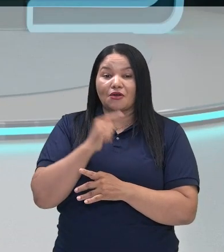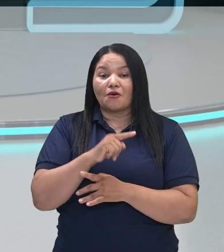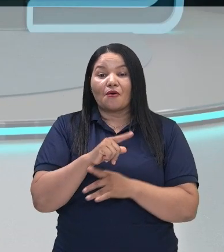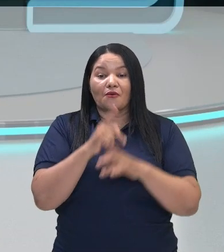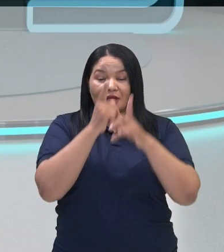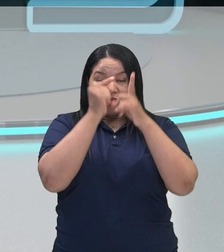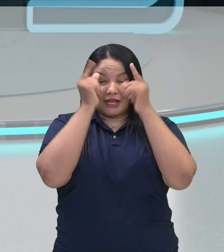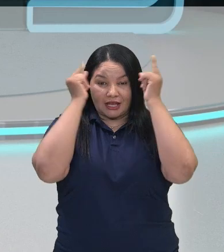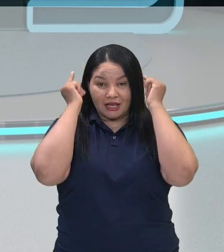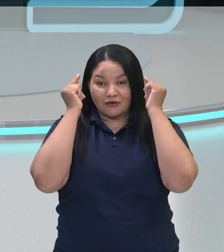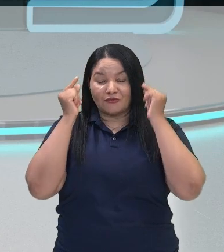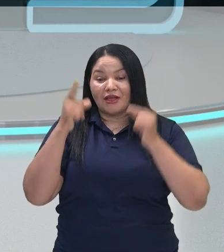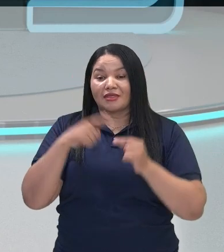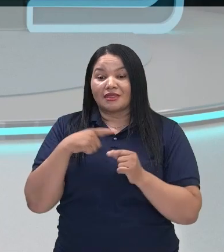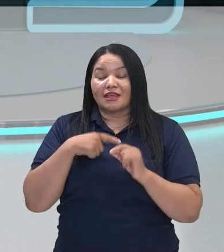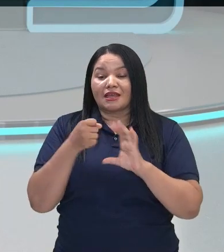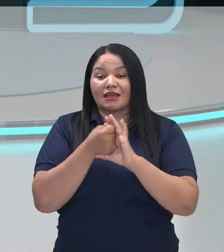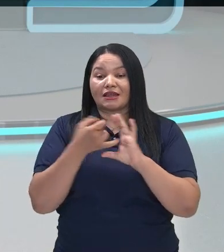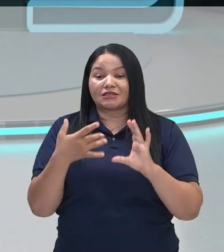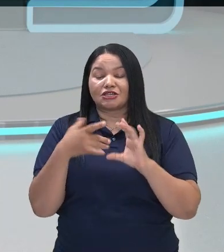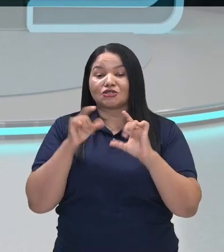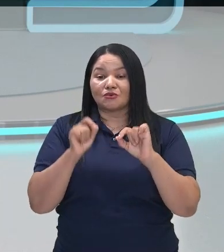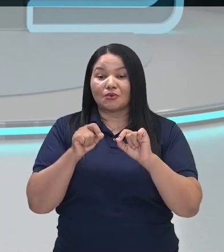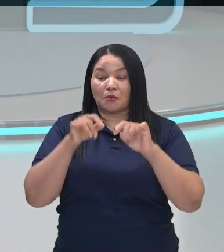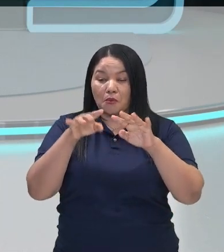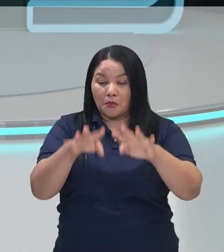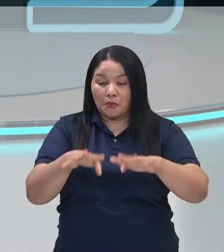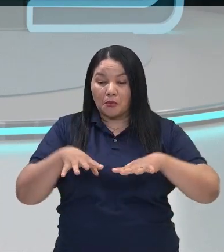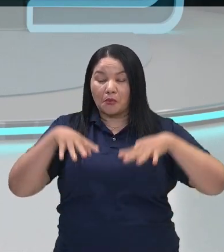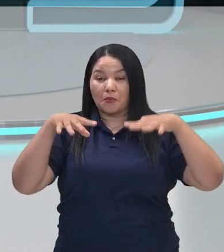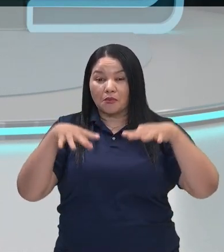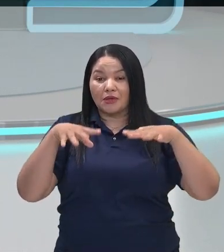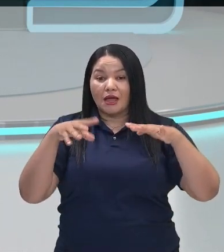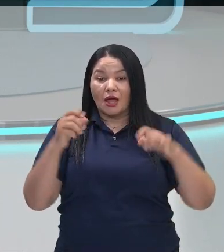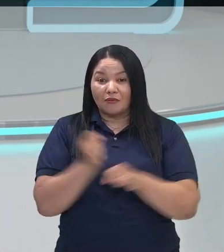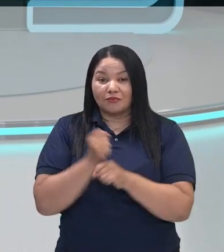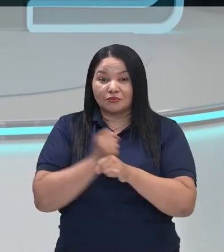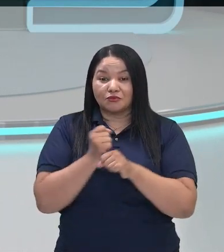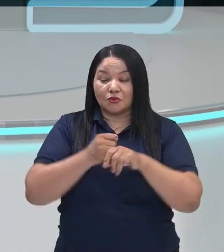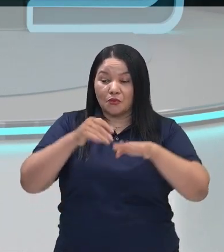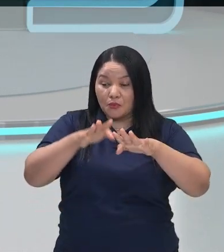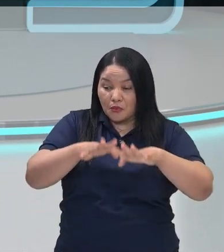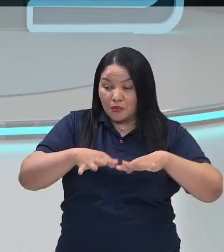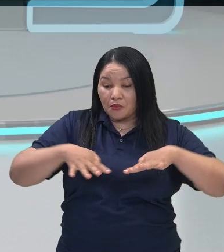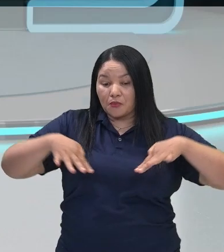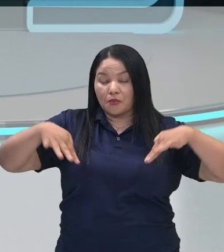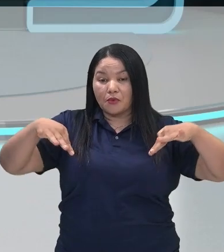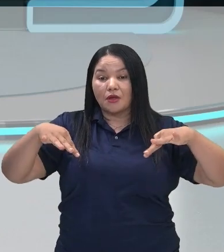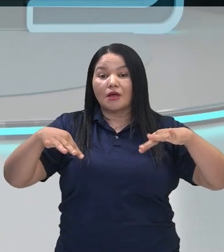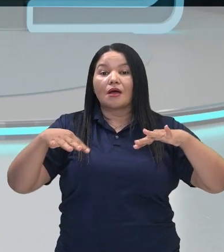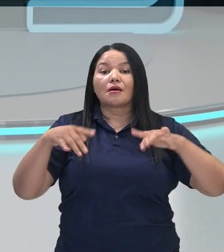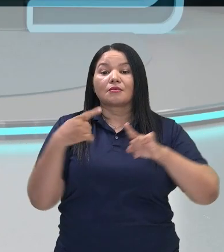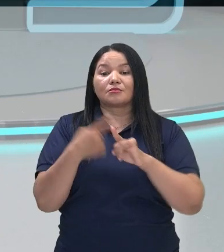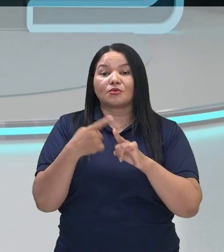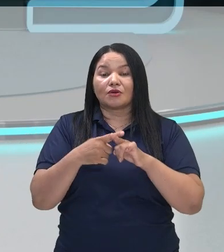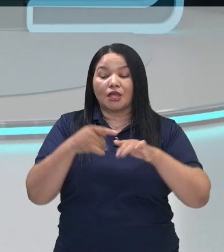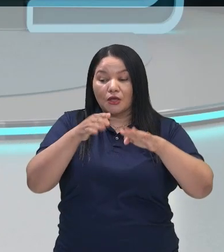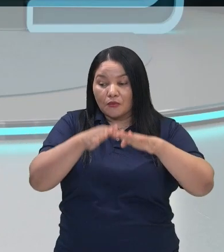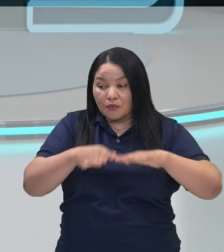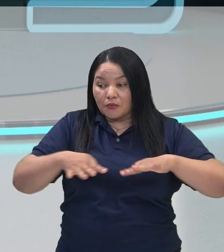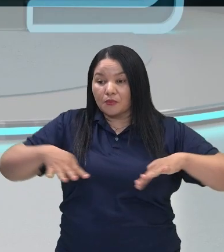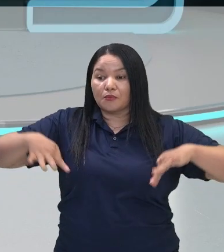certo? E ele tem como característica que ele foi construído em uma encosta, porque a questão da acústica